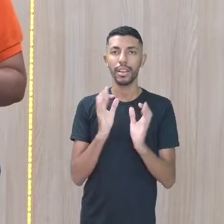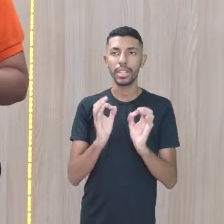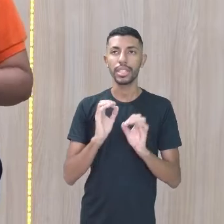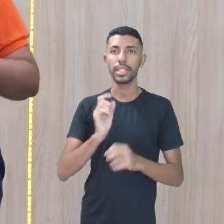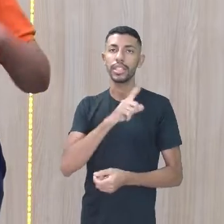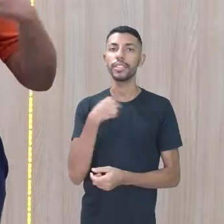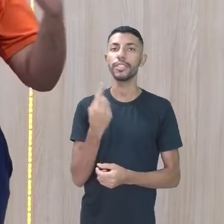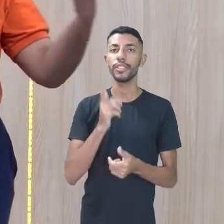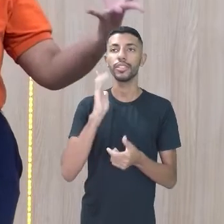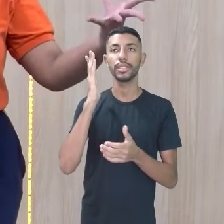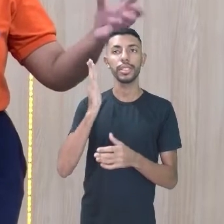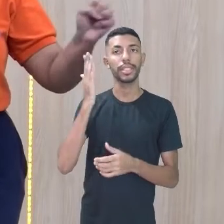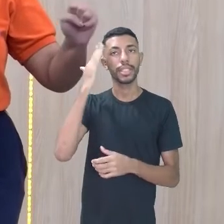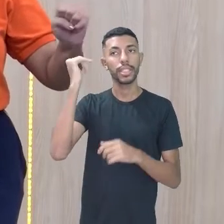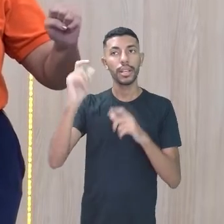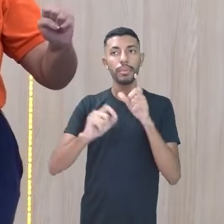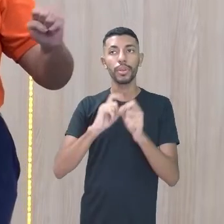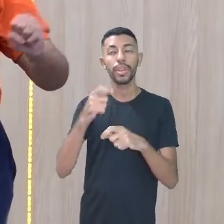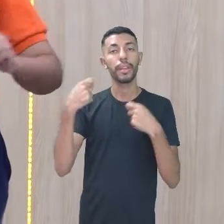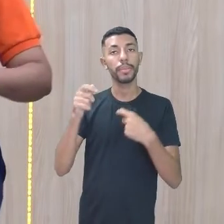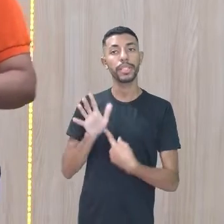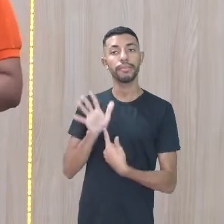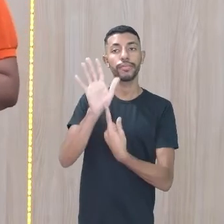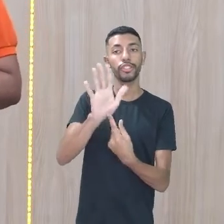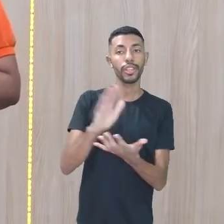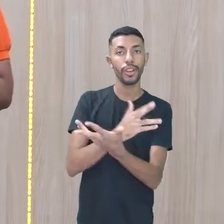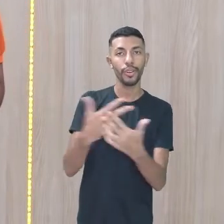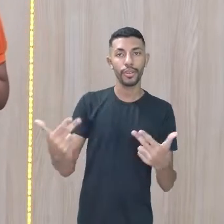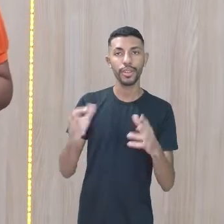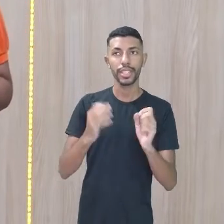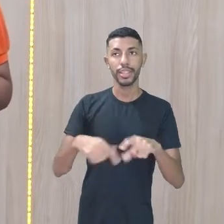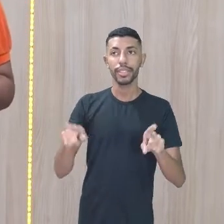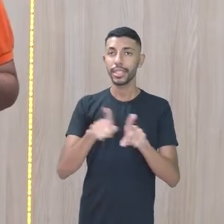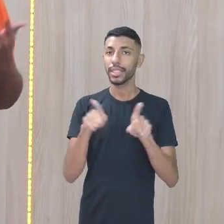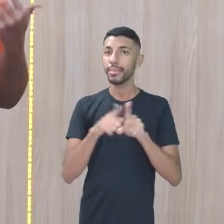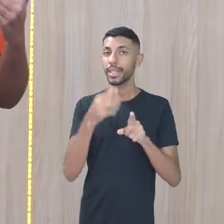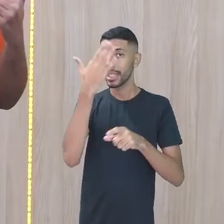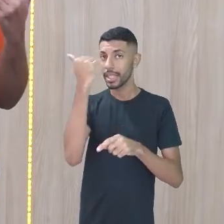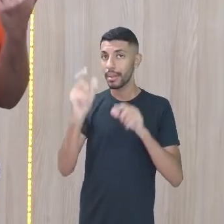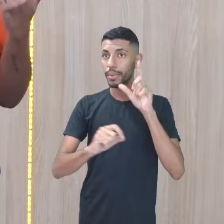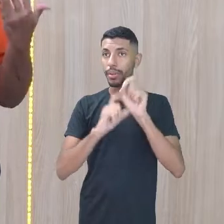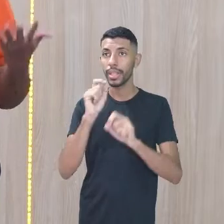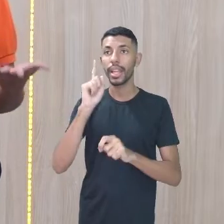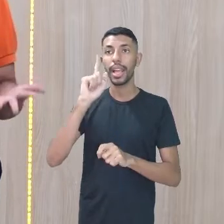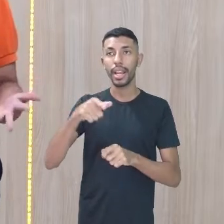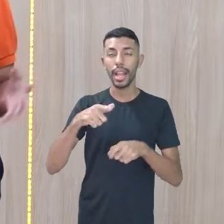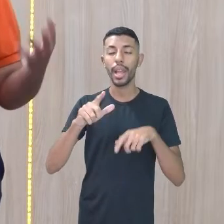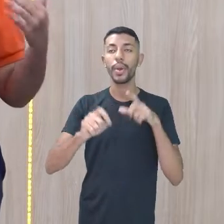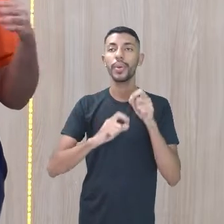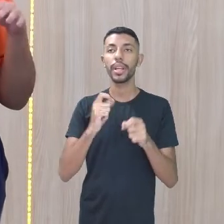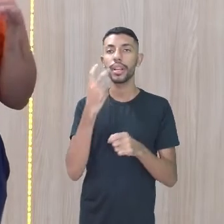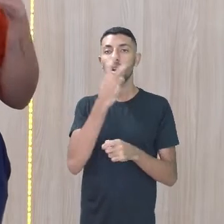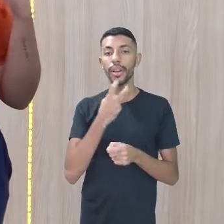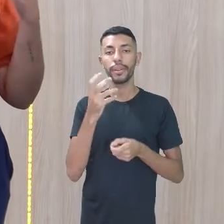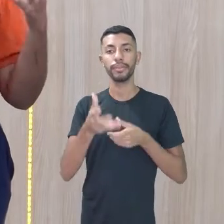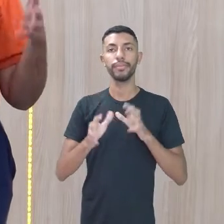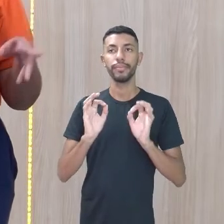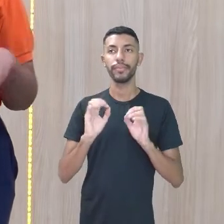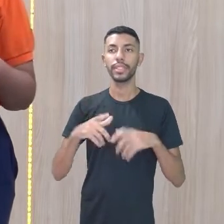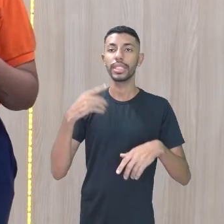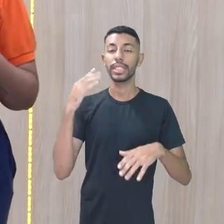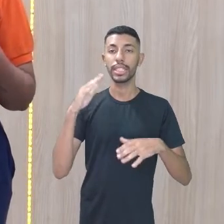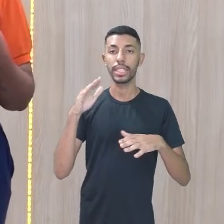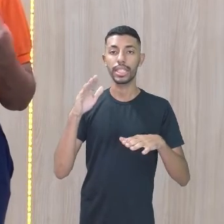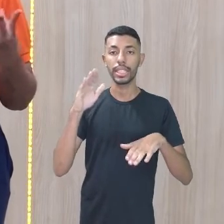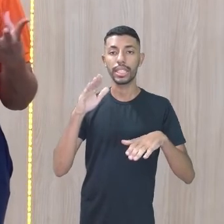sabe que ele precisa expor alguma coisa e a gente também já sabe que ele é essencialmente oral, ou seja, ele vai depender